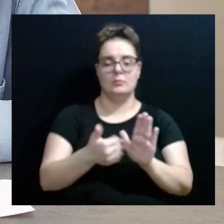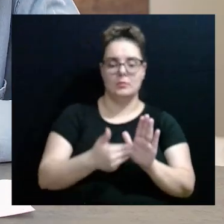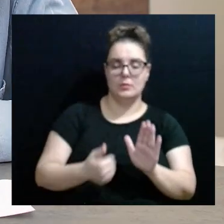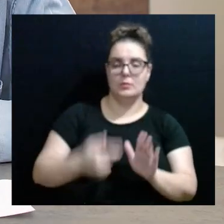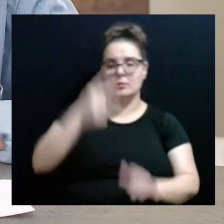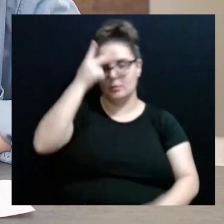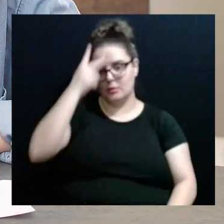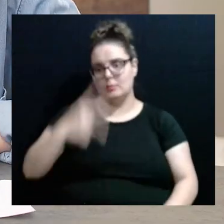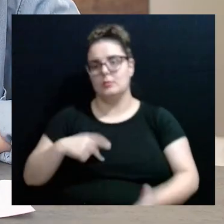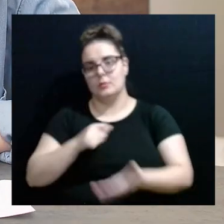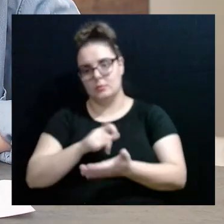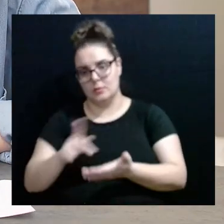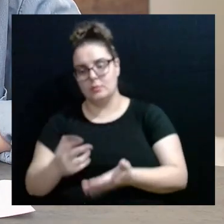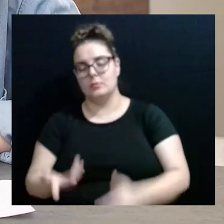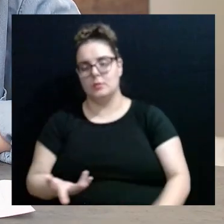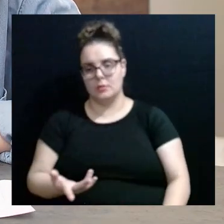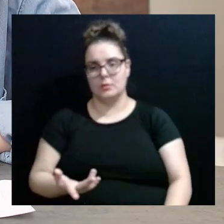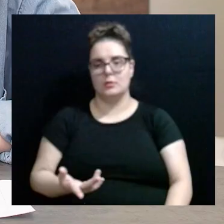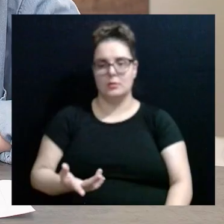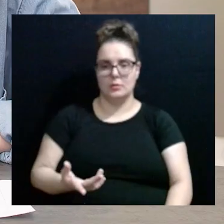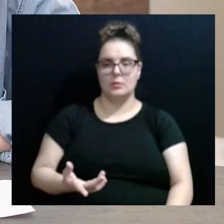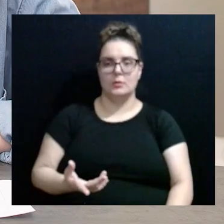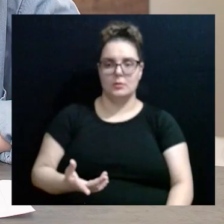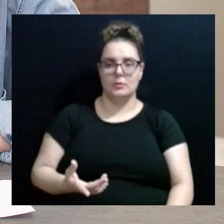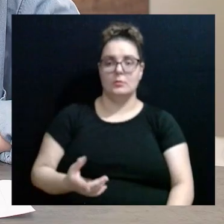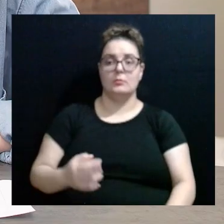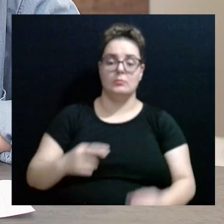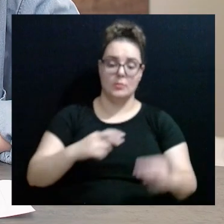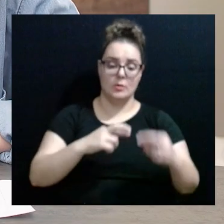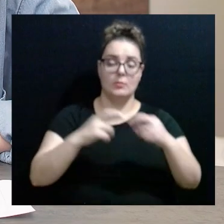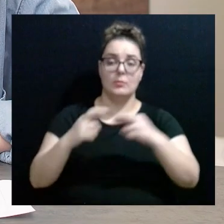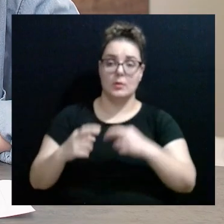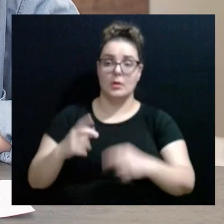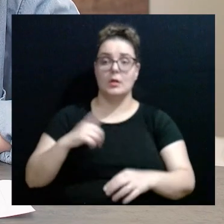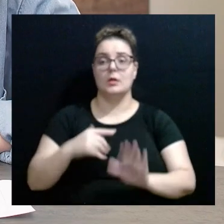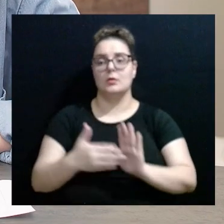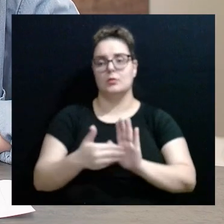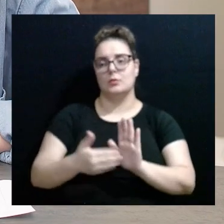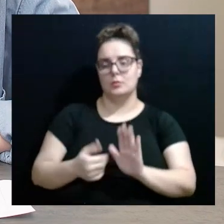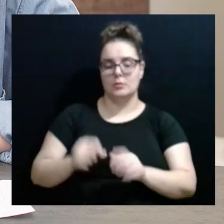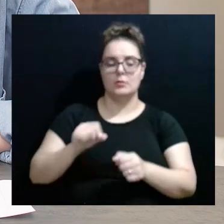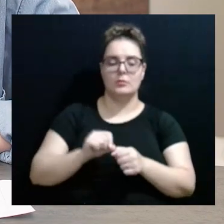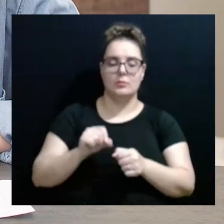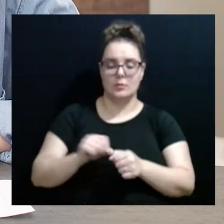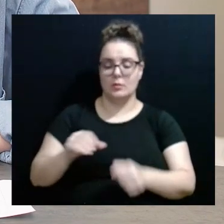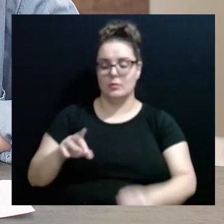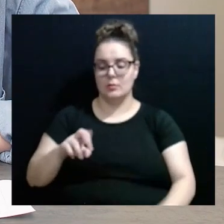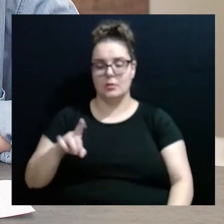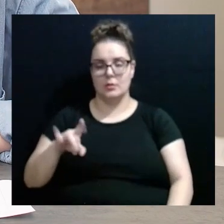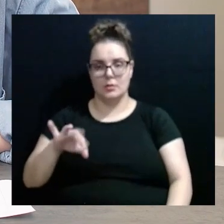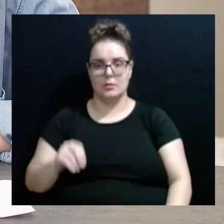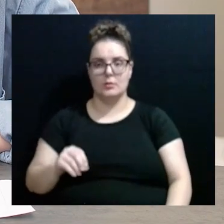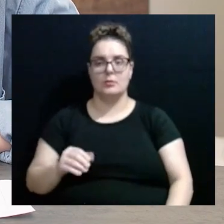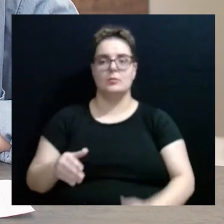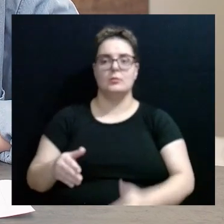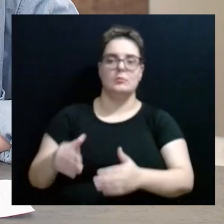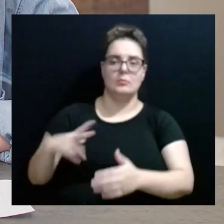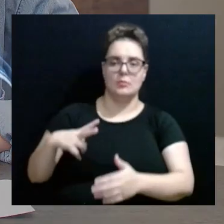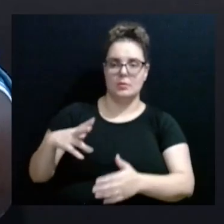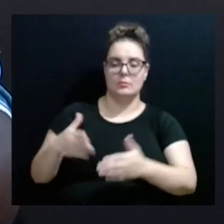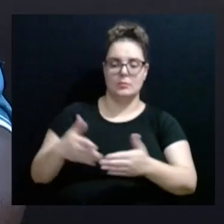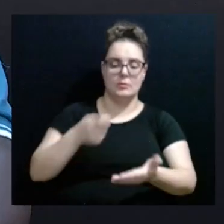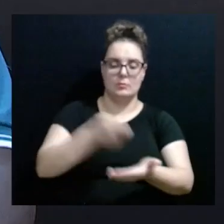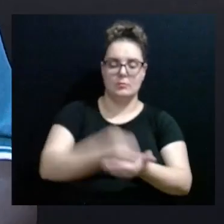tem descontos. No próprio aplicativo, os seus telespectadores podem verificar. Você tem desconto. Então, faça um crédito